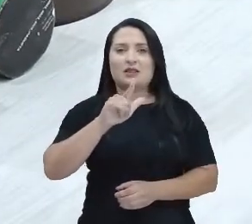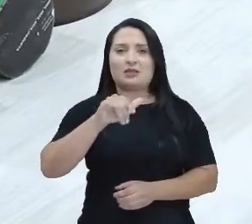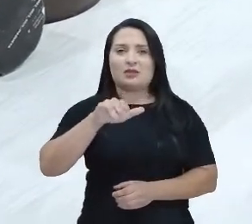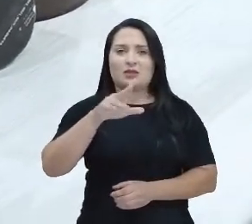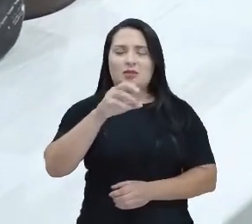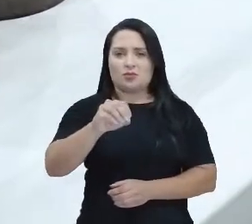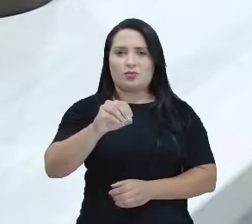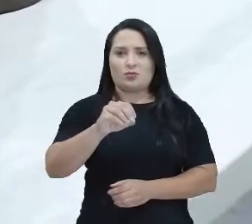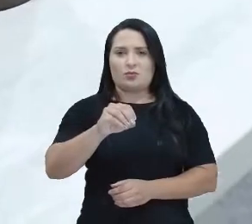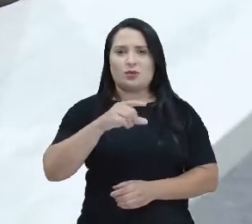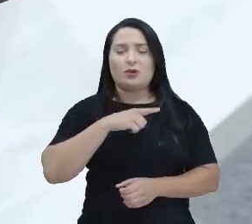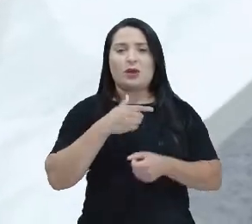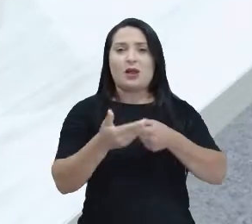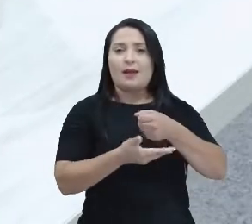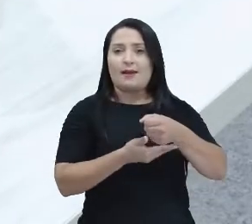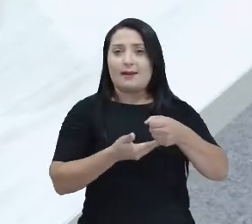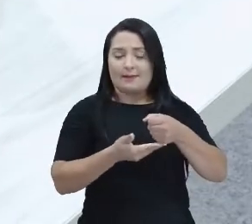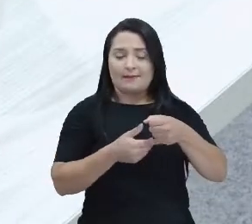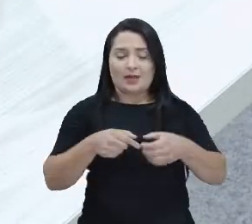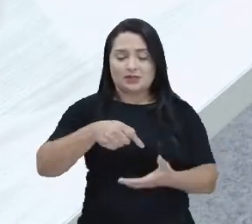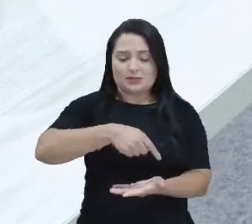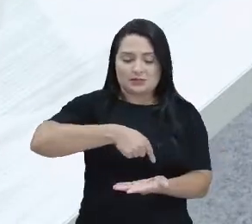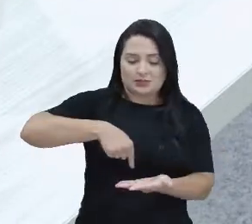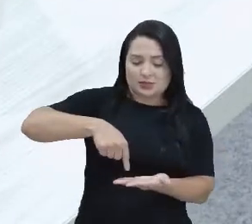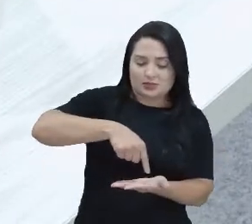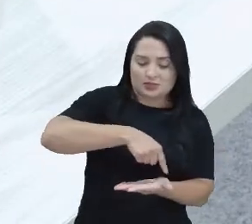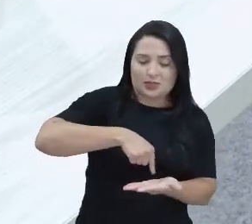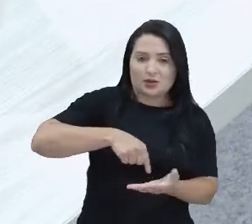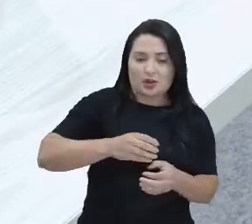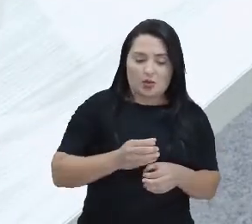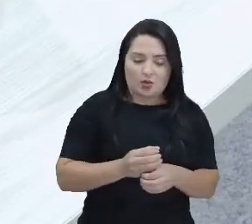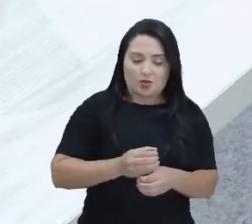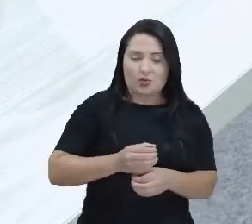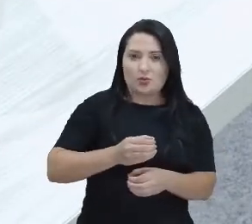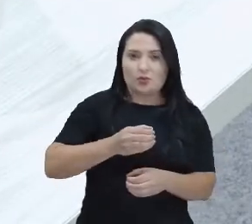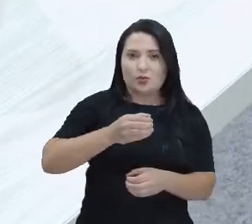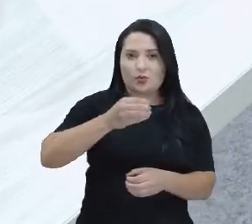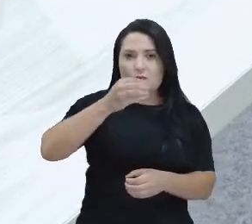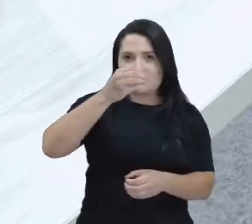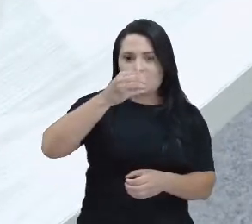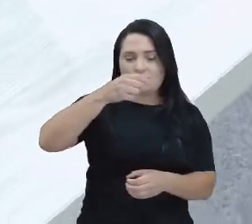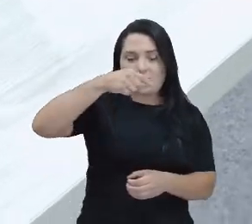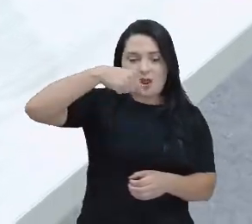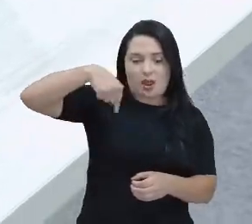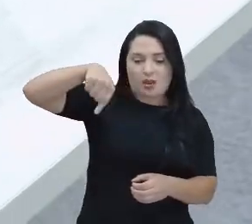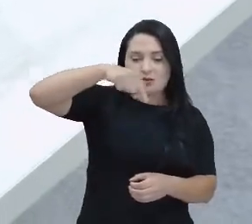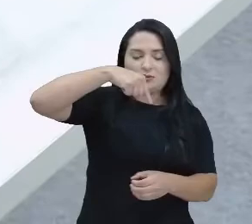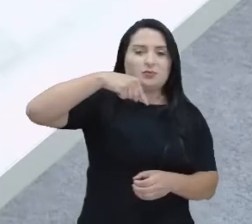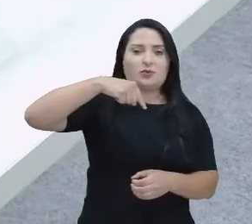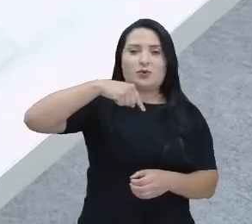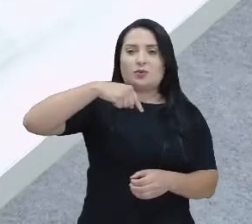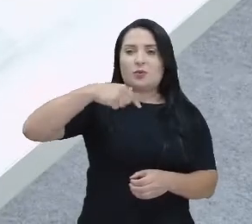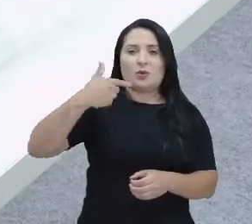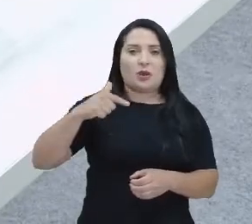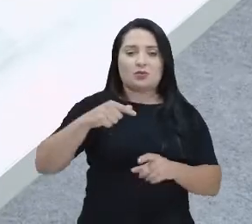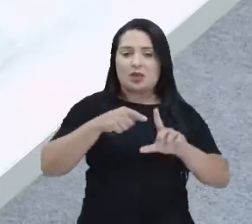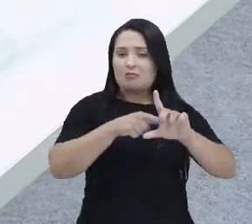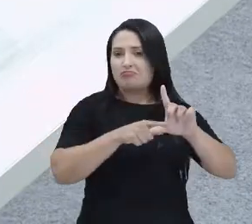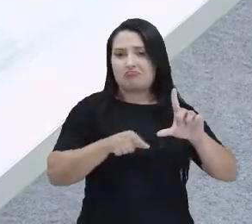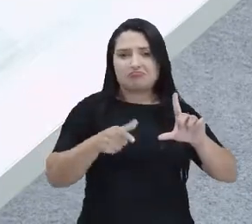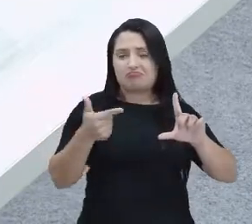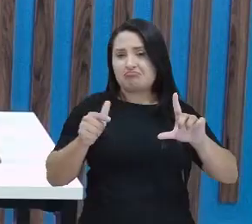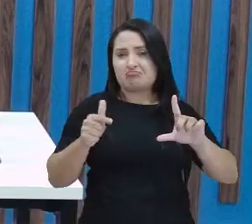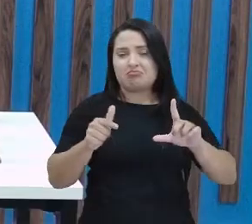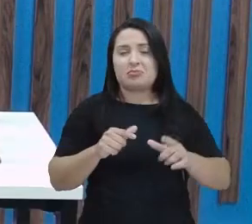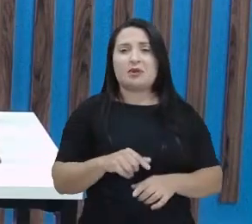cilindro, que tem a base circular e o corpo todo redondo, sem nenhuma aresta.